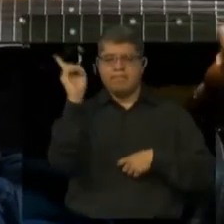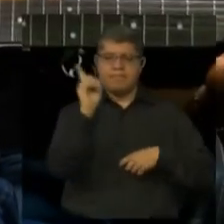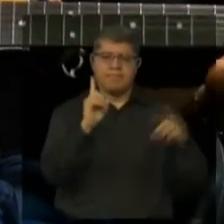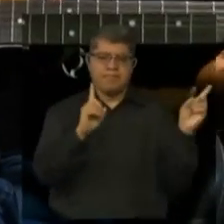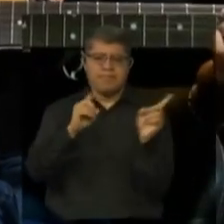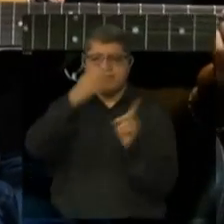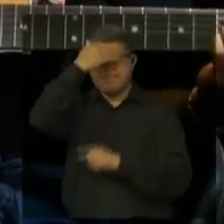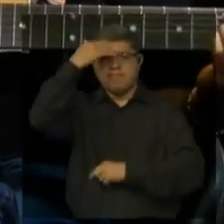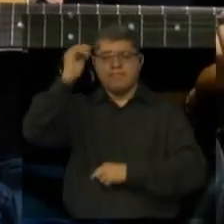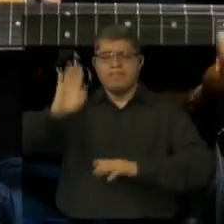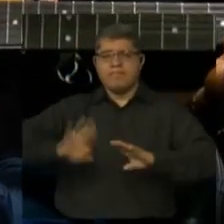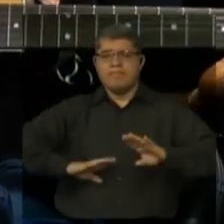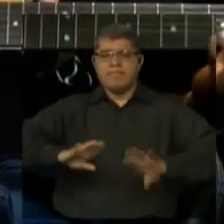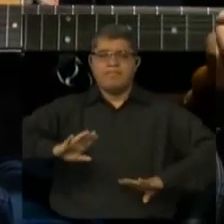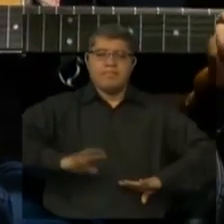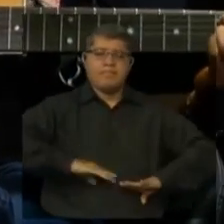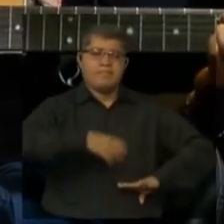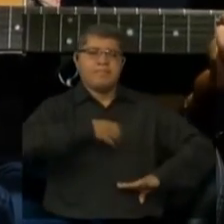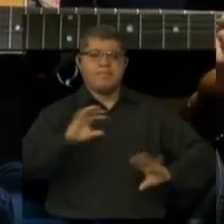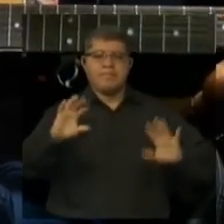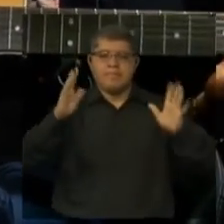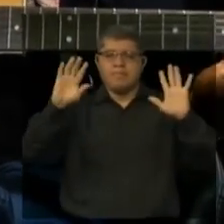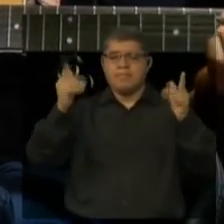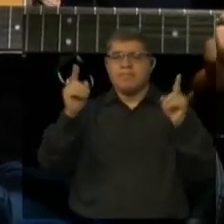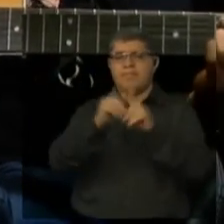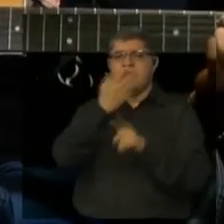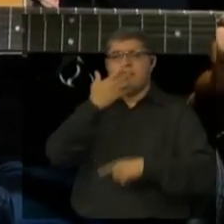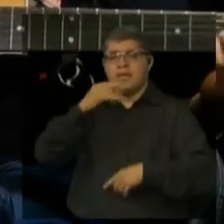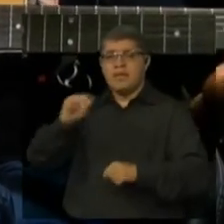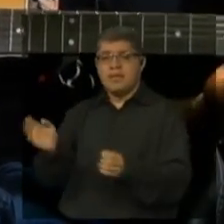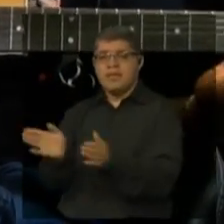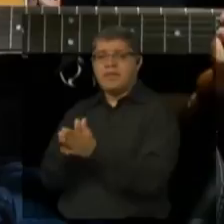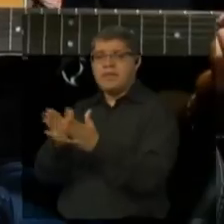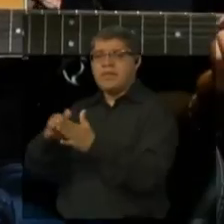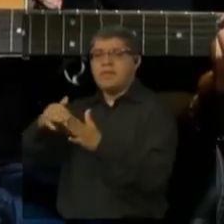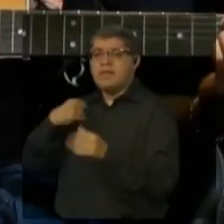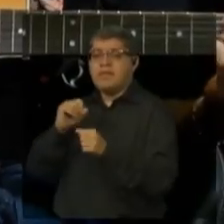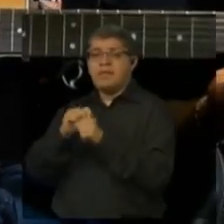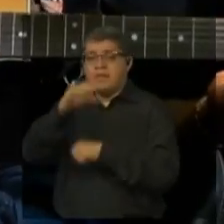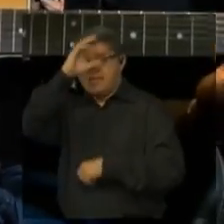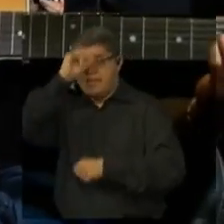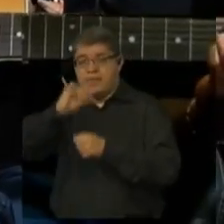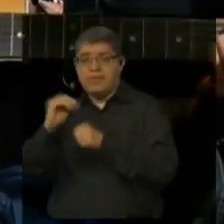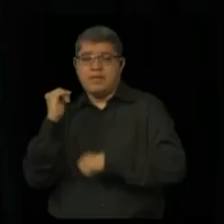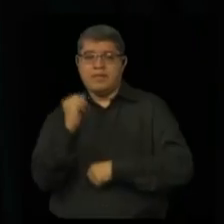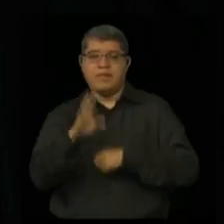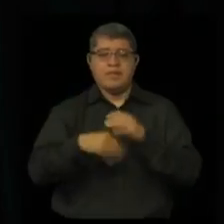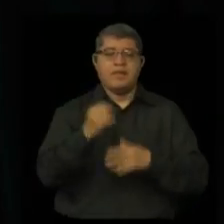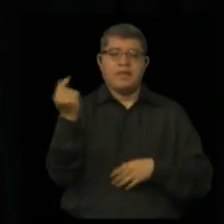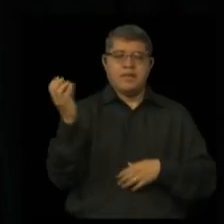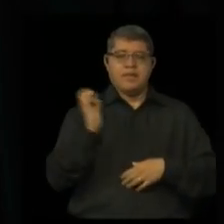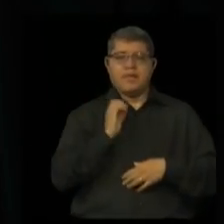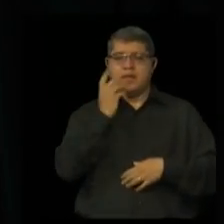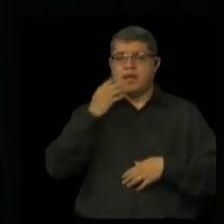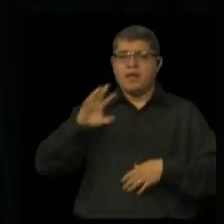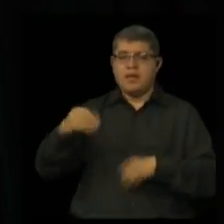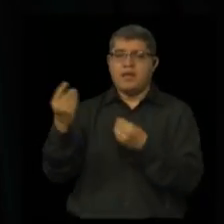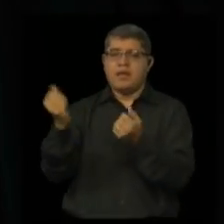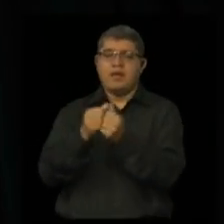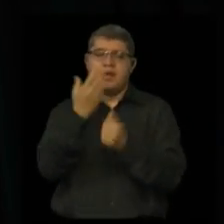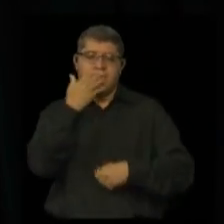vendaval. Esquecer a fome, tem o carnaval. Pra criança, pobre, baixa idade pra matar. Pra criança, rica, dólar, euro, caviar.